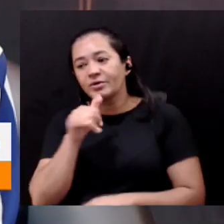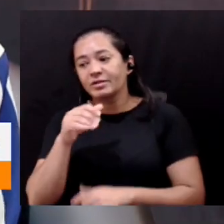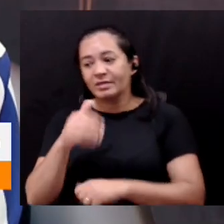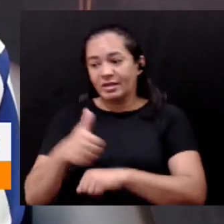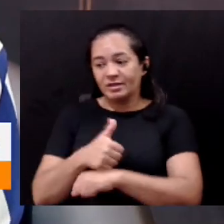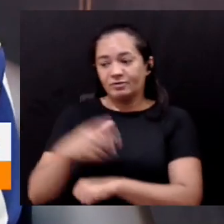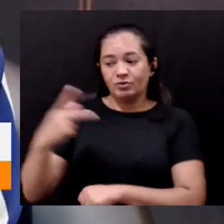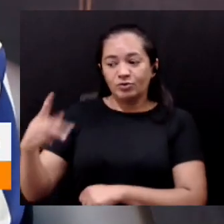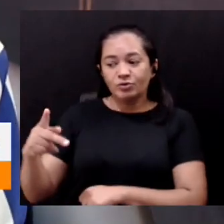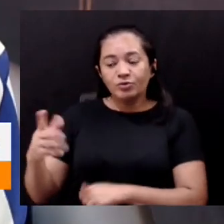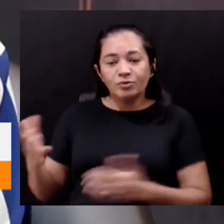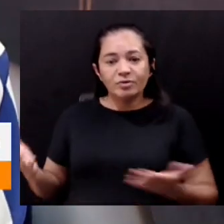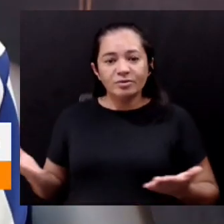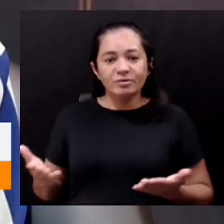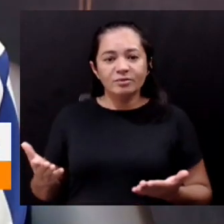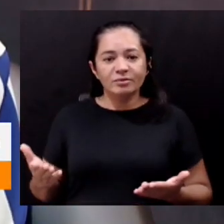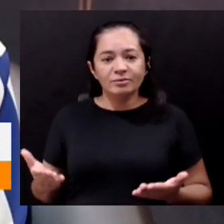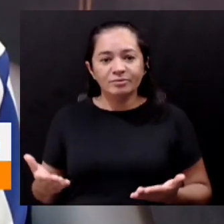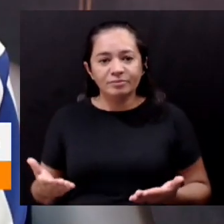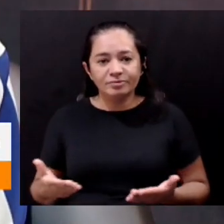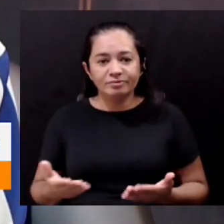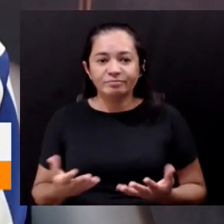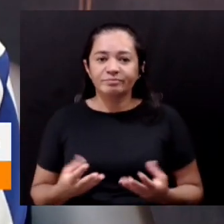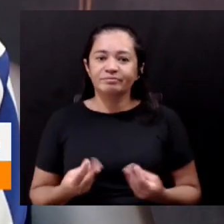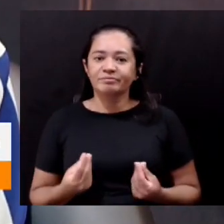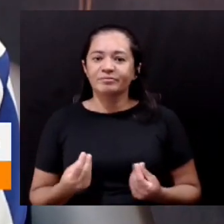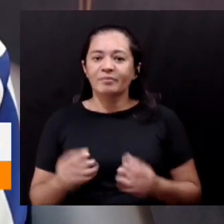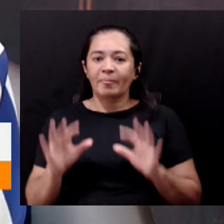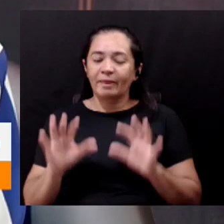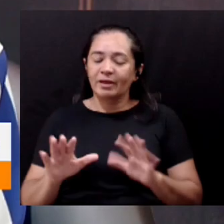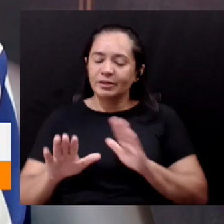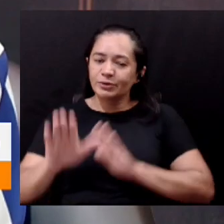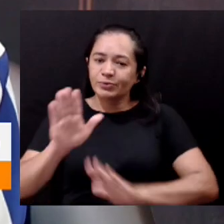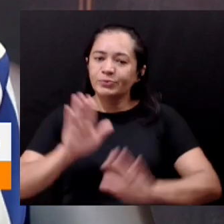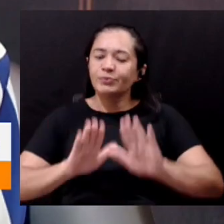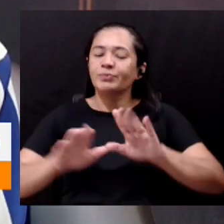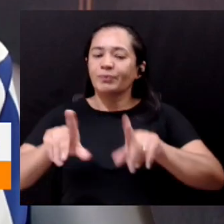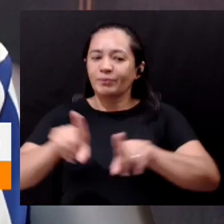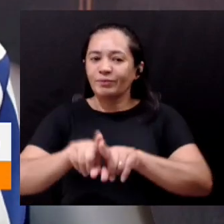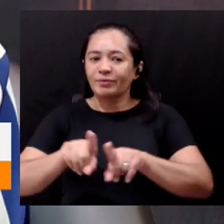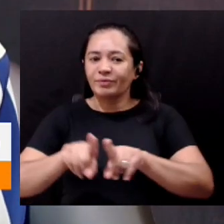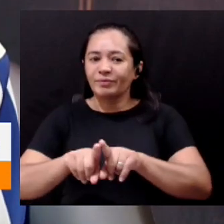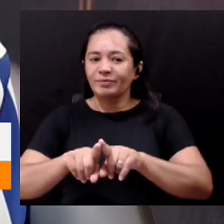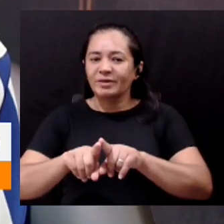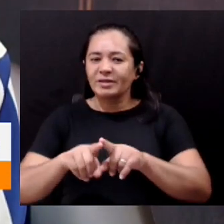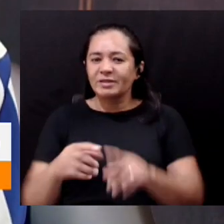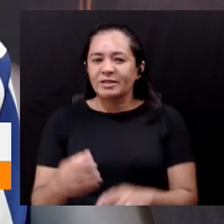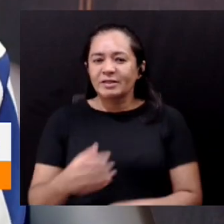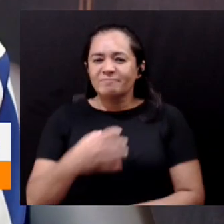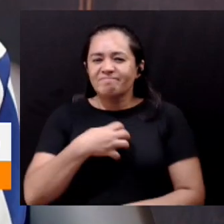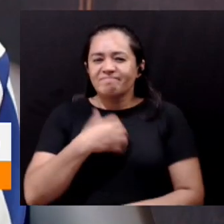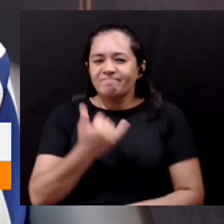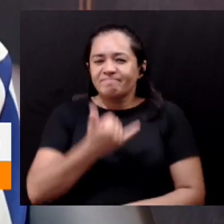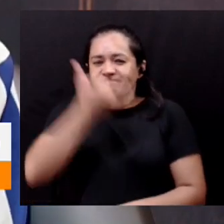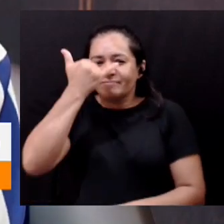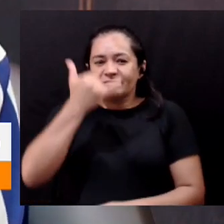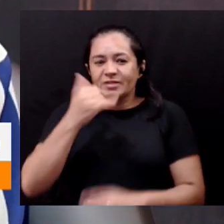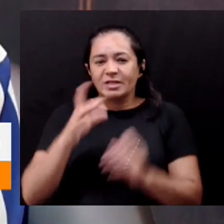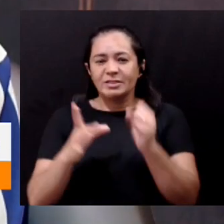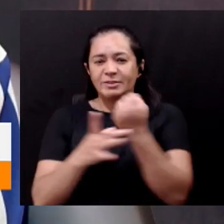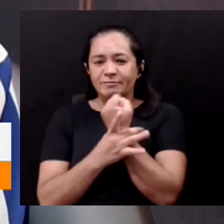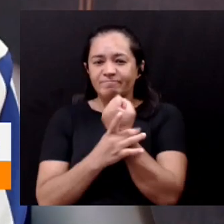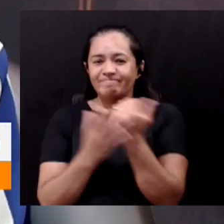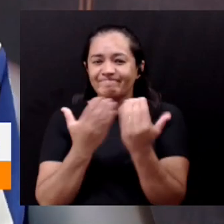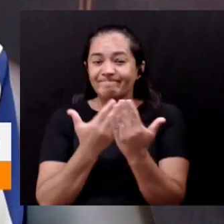vislumbrando". Então, é esse cuidado também, né, que a síndrome do impostor é essa coisa que vai tirando a segurança, né, uhum. tipo: "Ah, acho que você não é